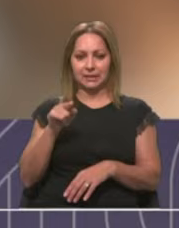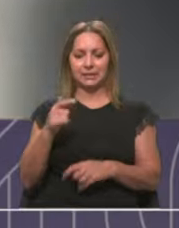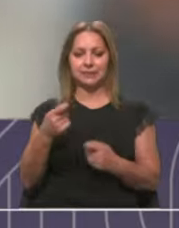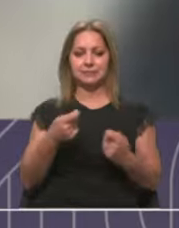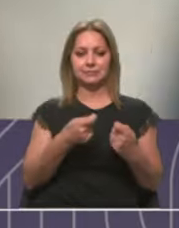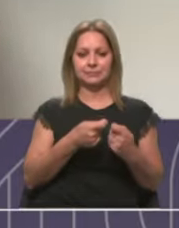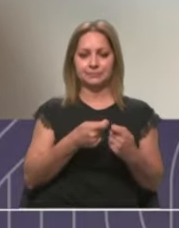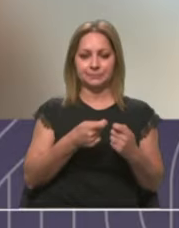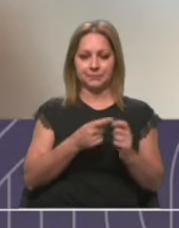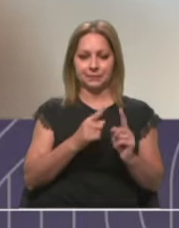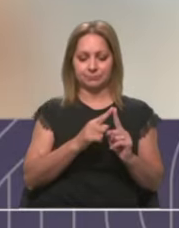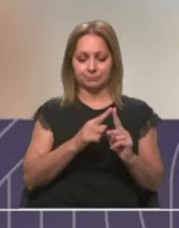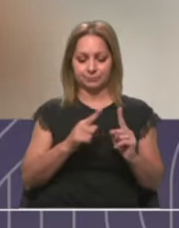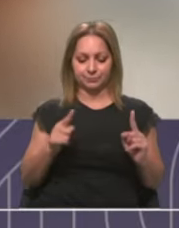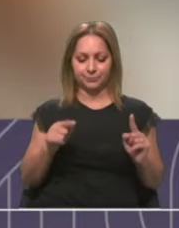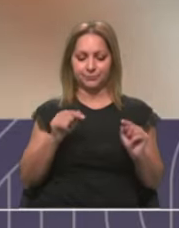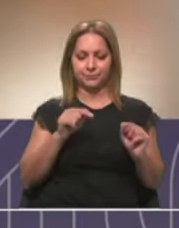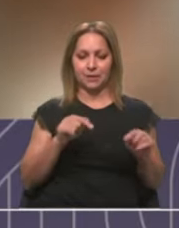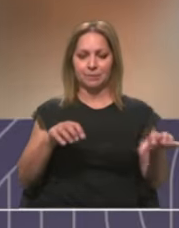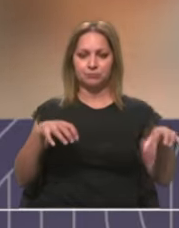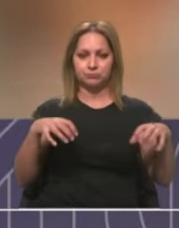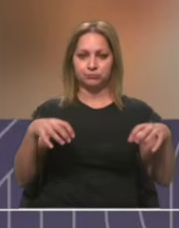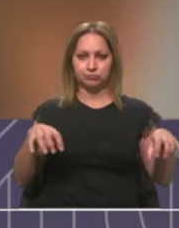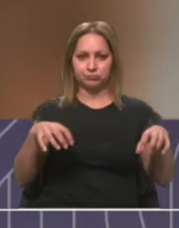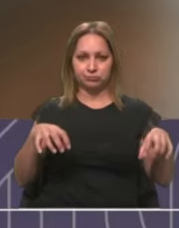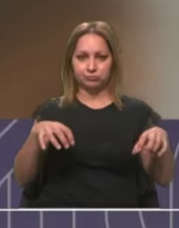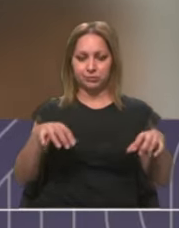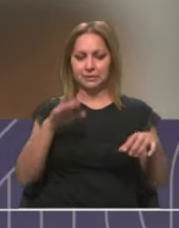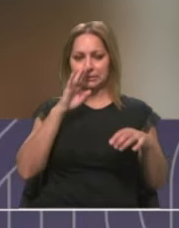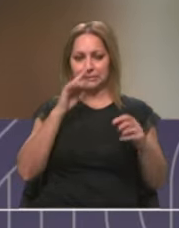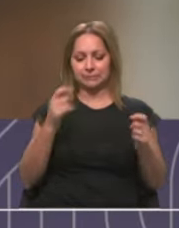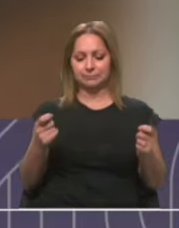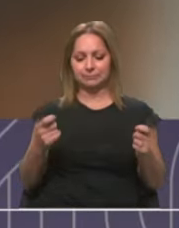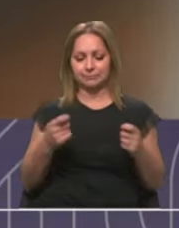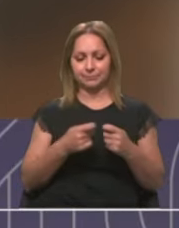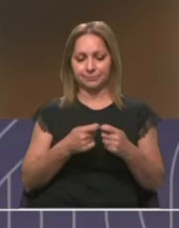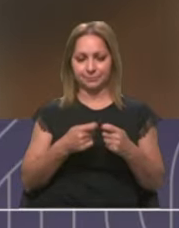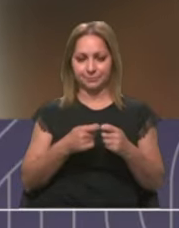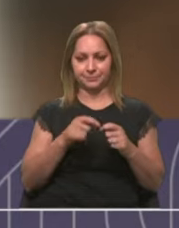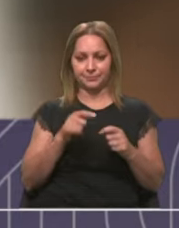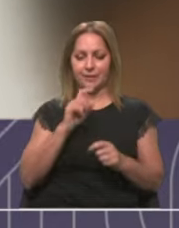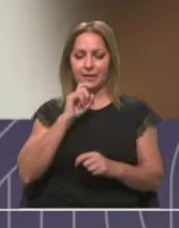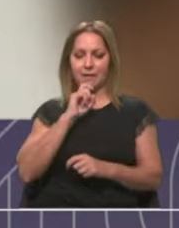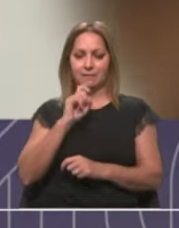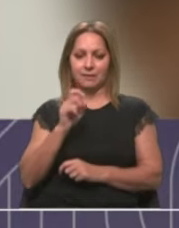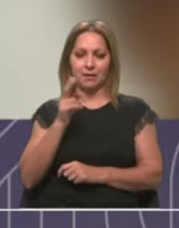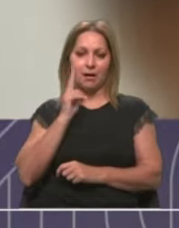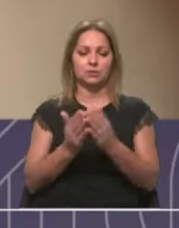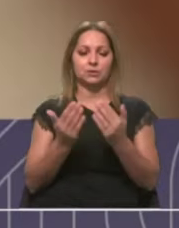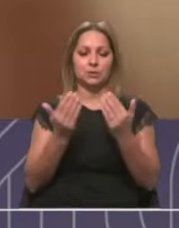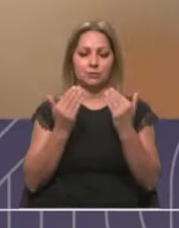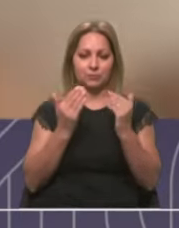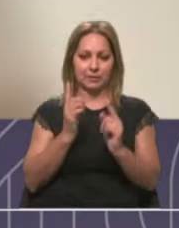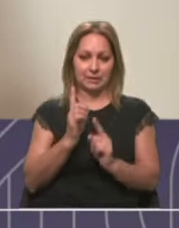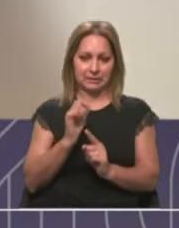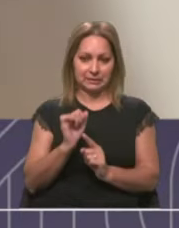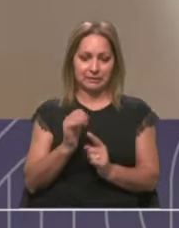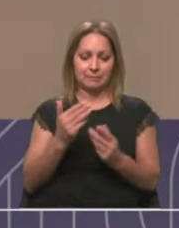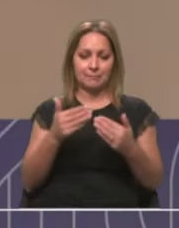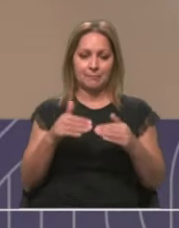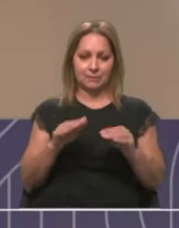limite legal, este aparelho emitirá um sinal automático para as autoridades para que possam atuar. Mas